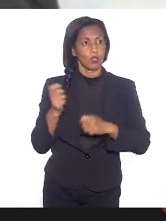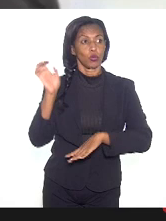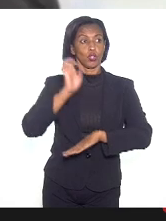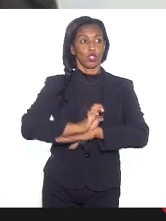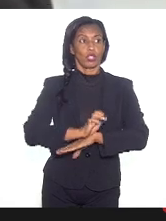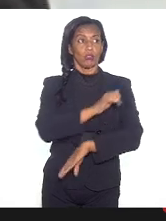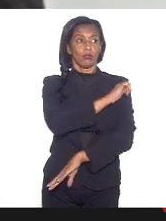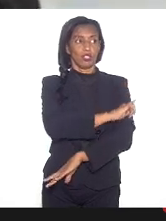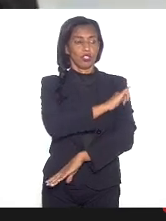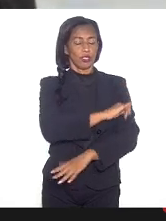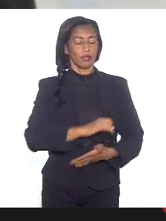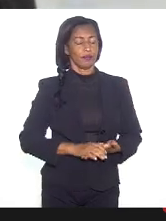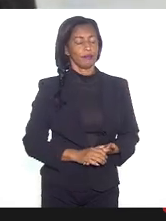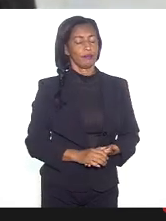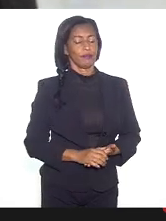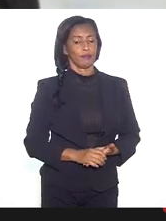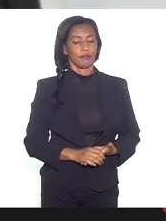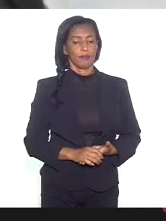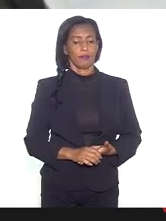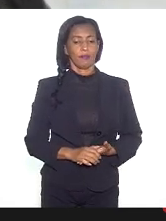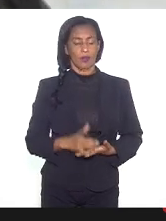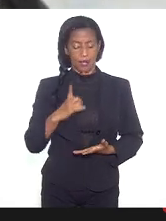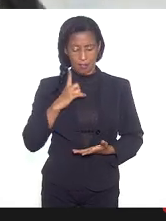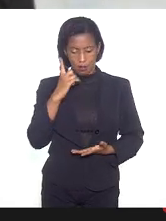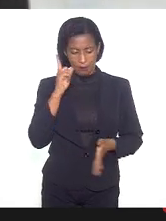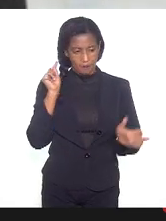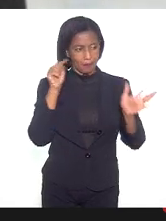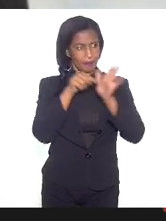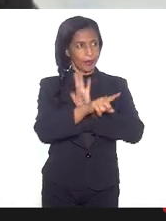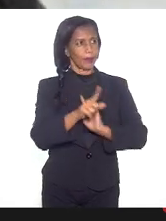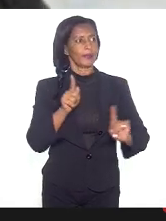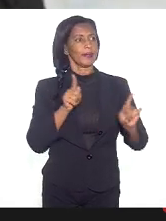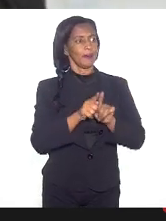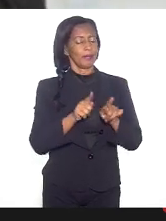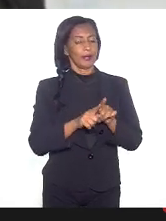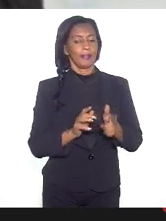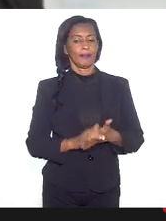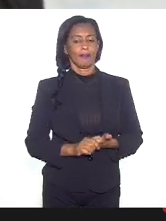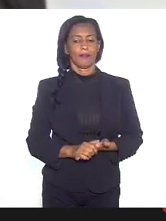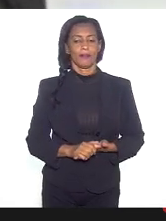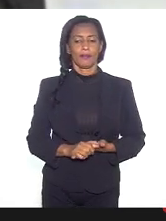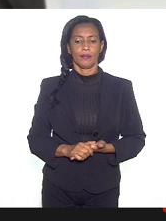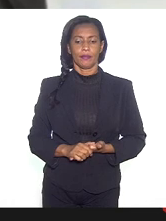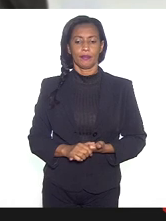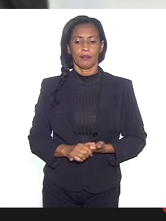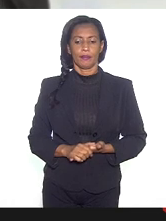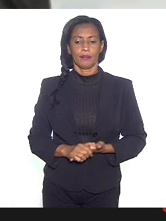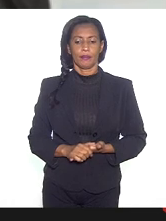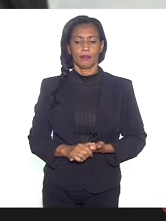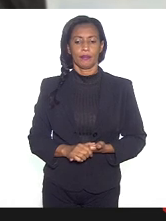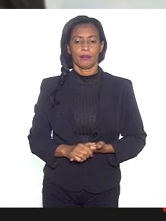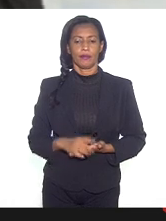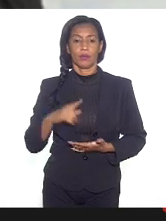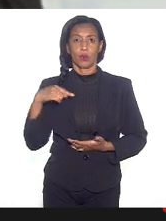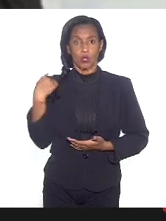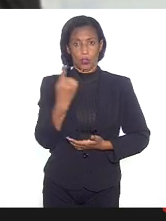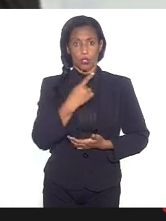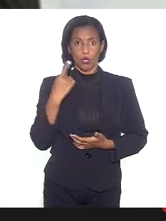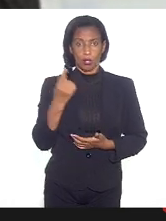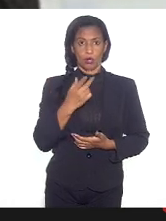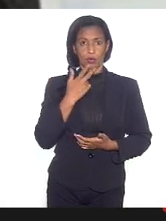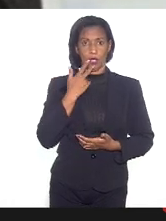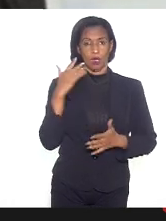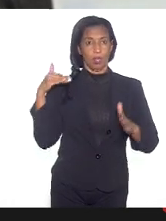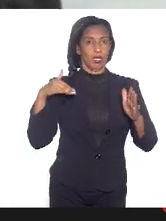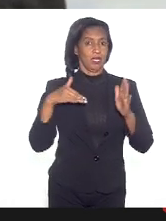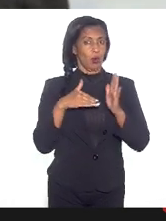Rio de Janeiro. Tenho mais uma pergunta também, farei agora. A gente está falando que, nessa